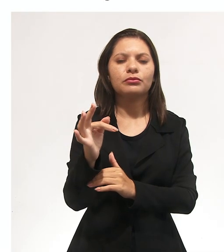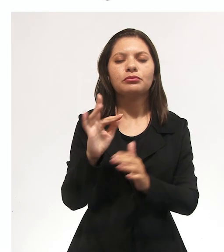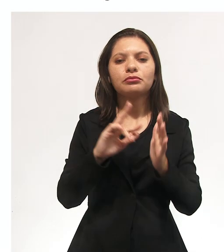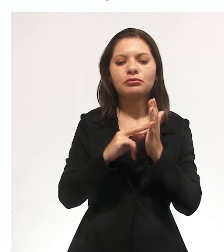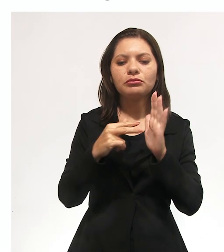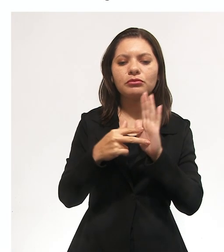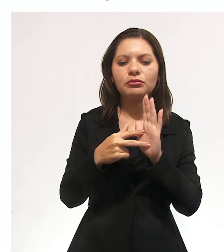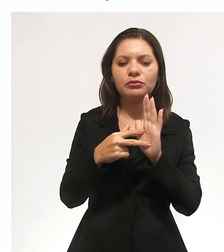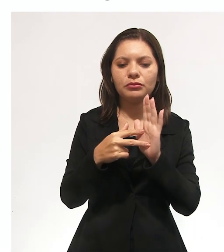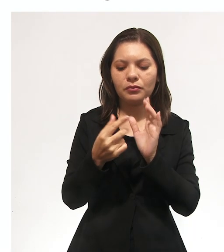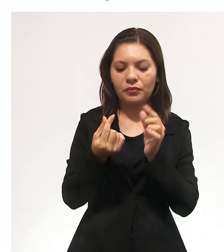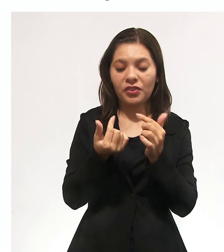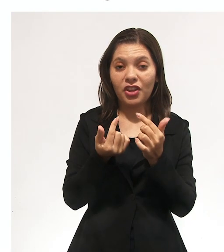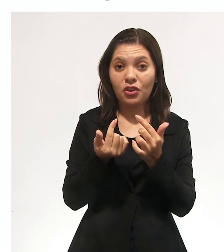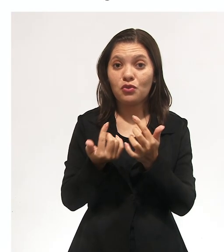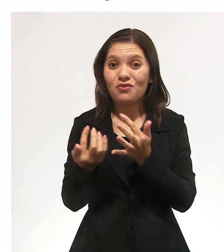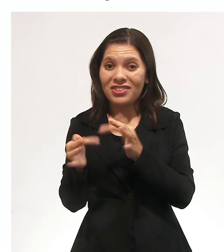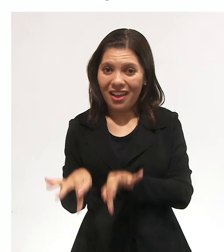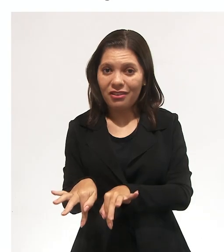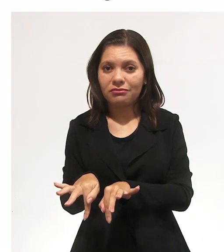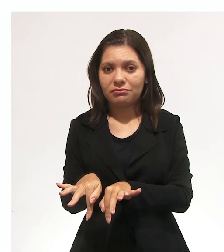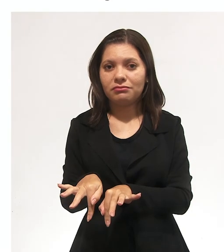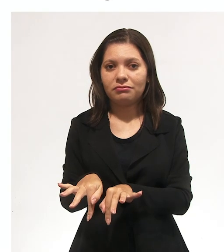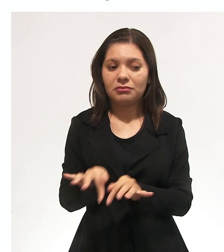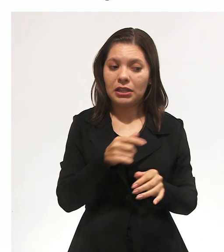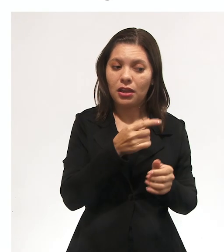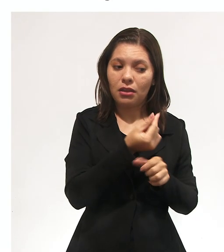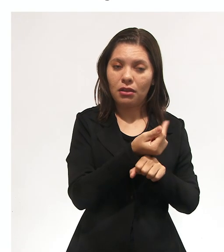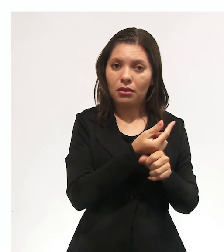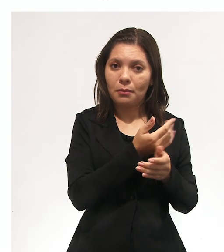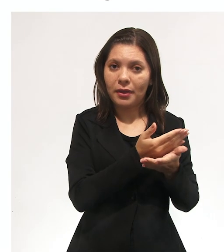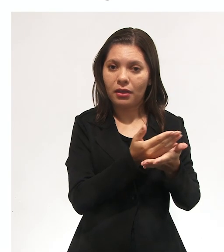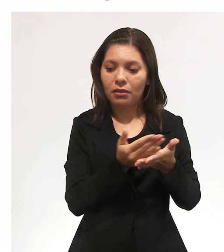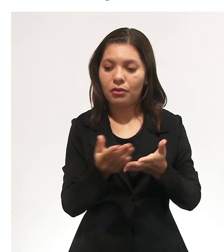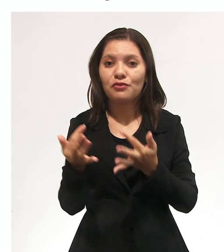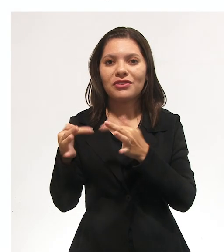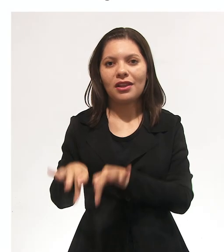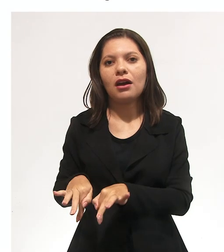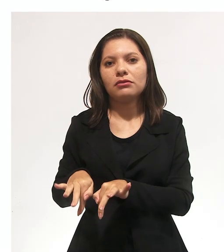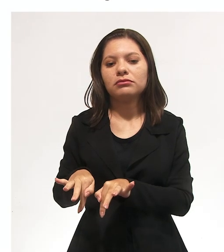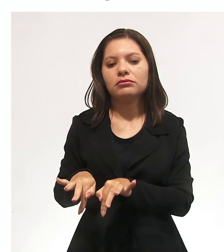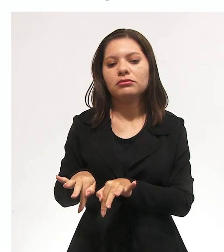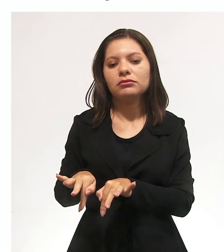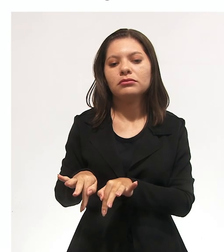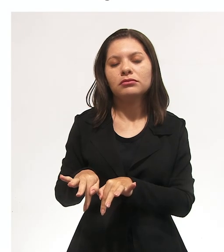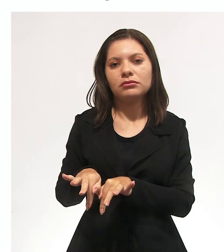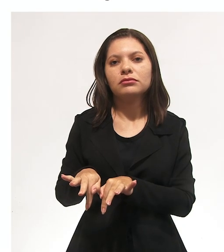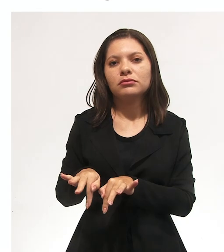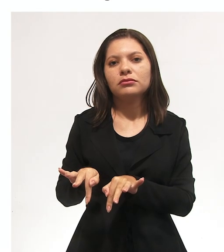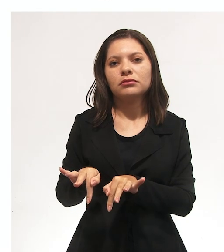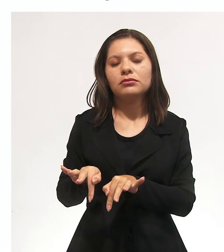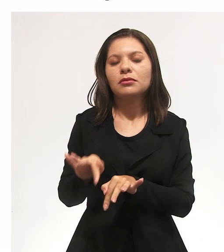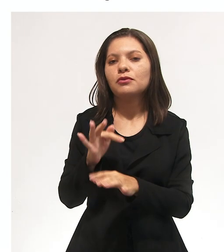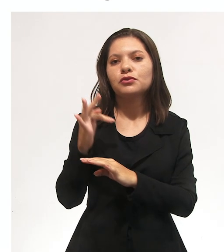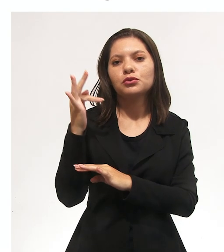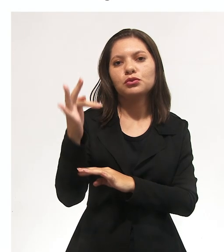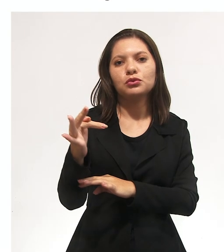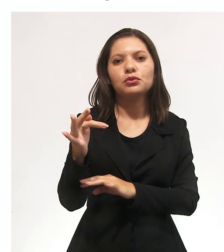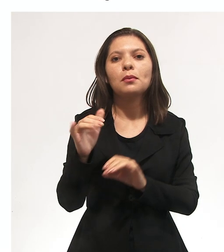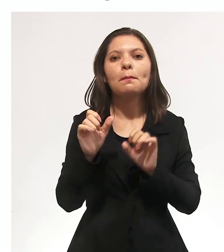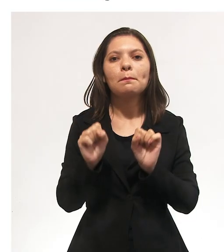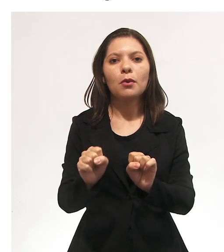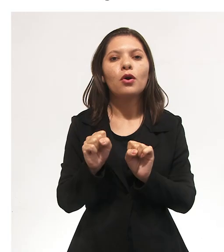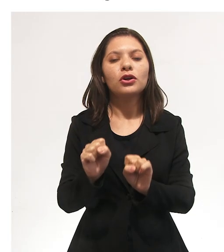ao final da aplicação. Esse valor futuro, que também a gente chama de montante, ele pode, ora,